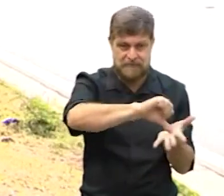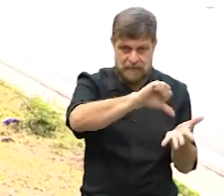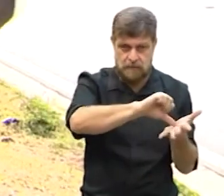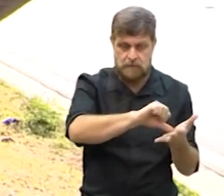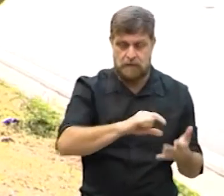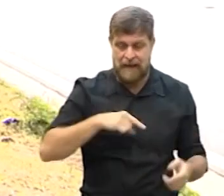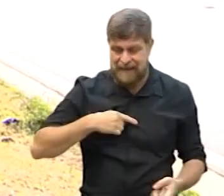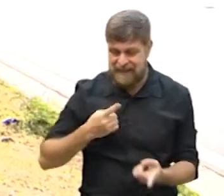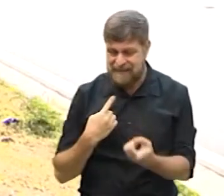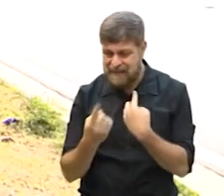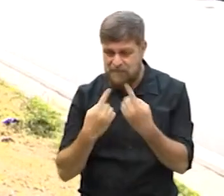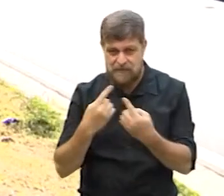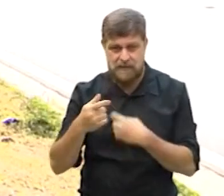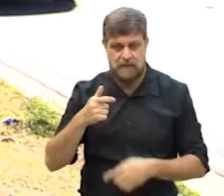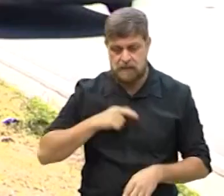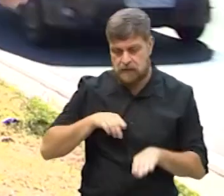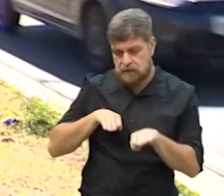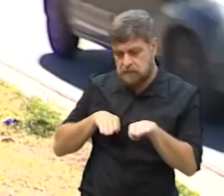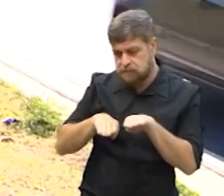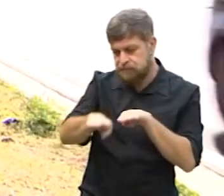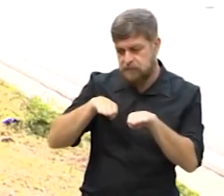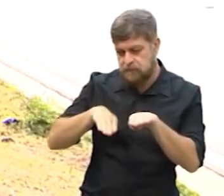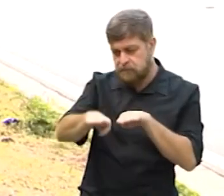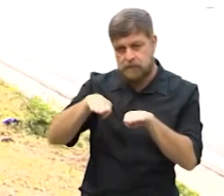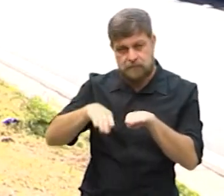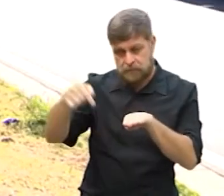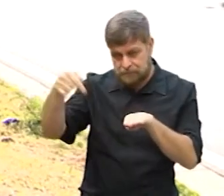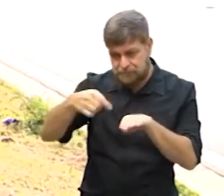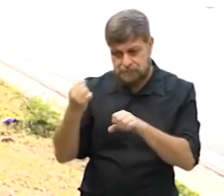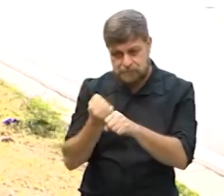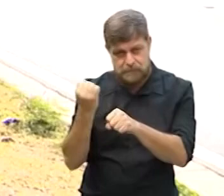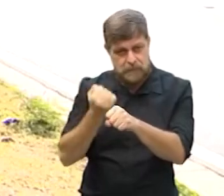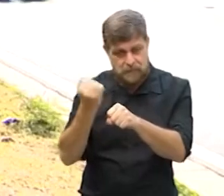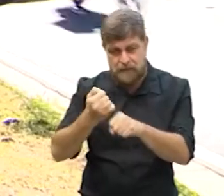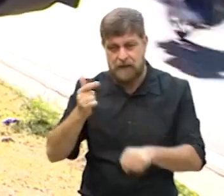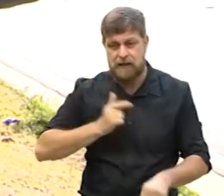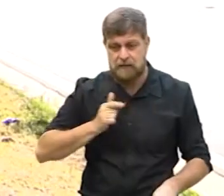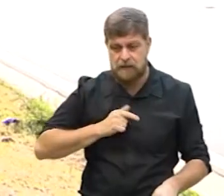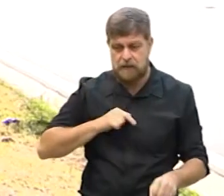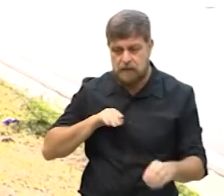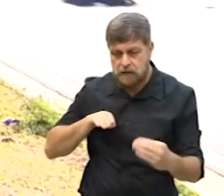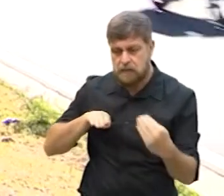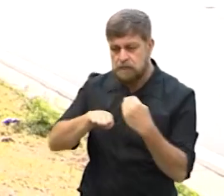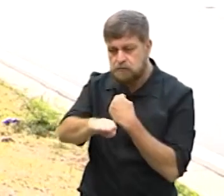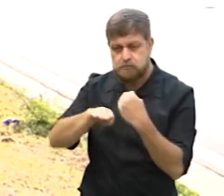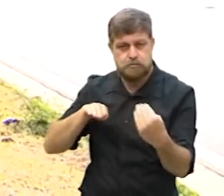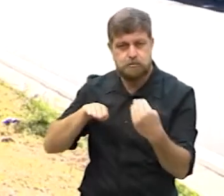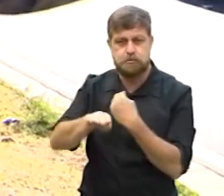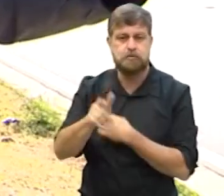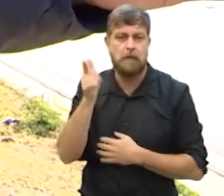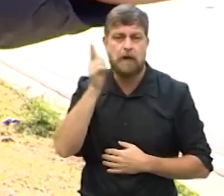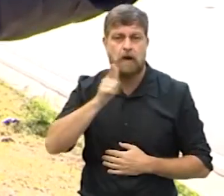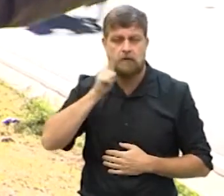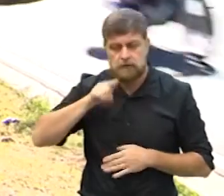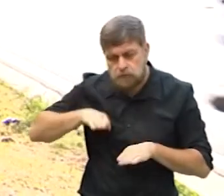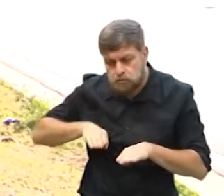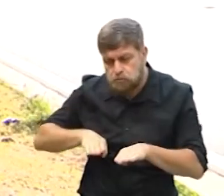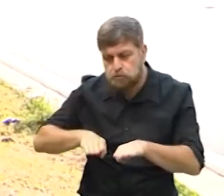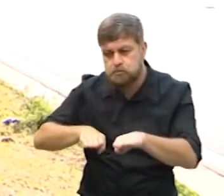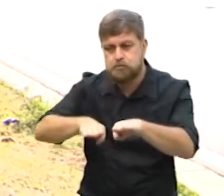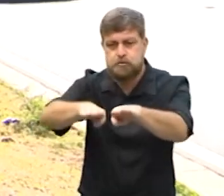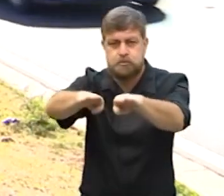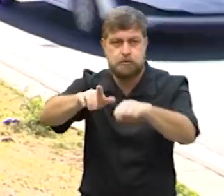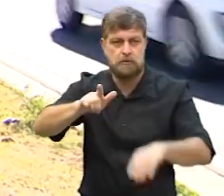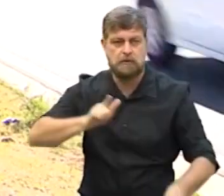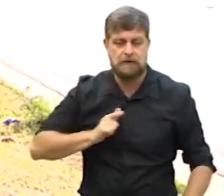cidade. Quando chega aqui nessa avenida aqui, tem essa vicinal aqui, precisava ser feito uma mão ali para dar